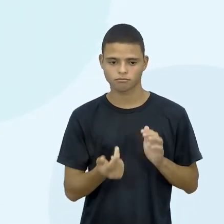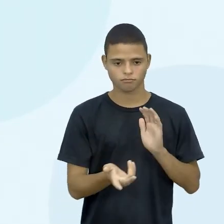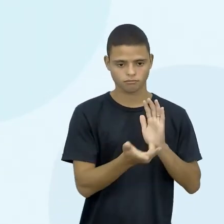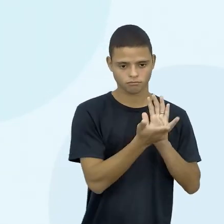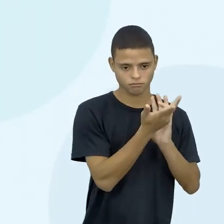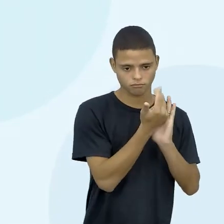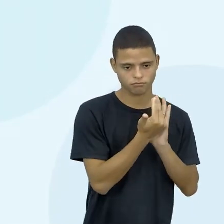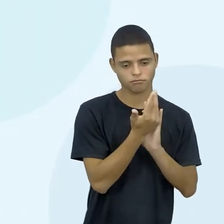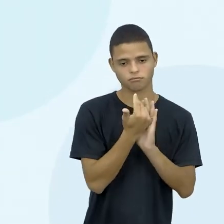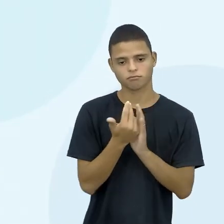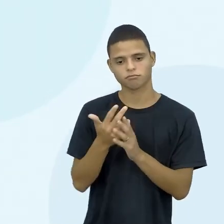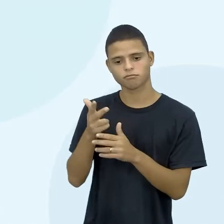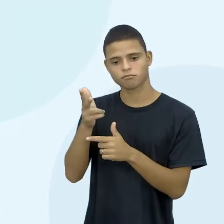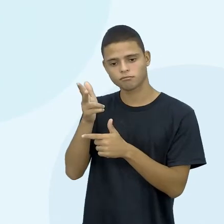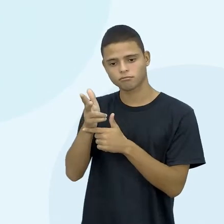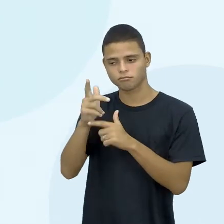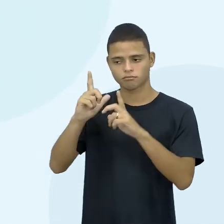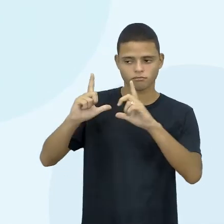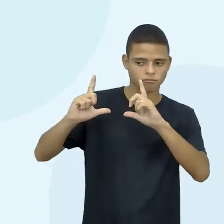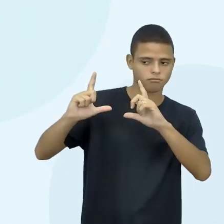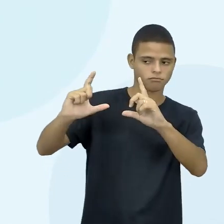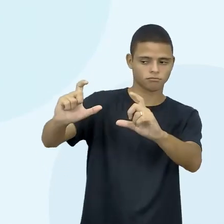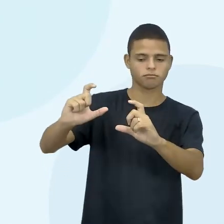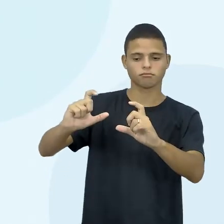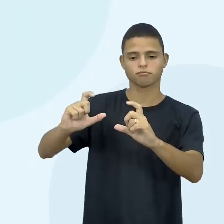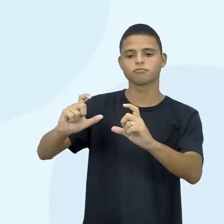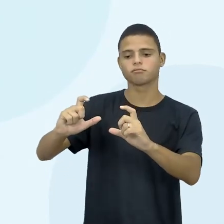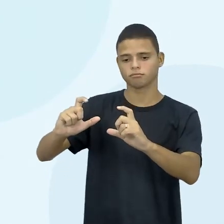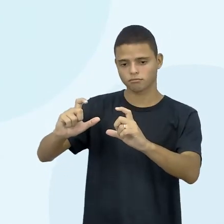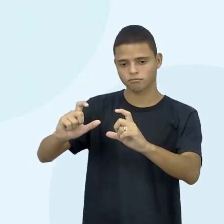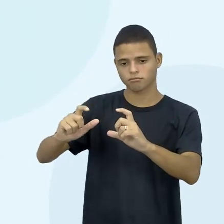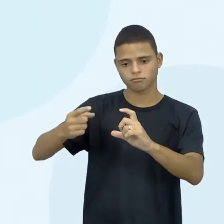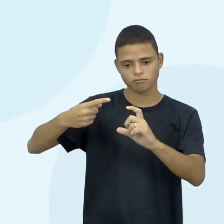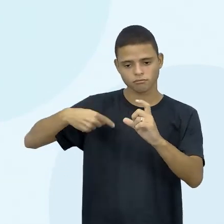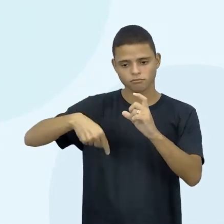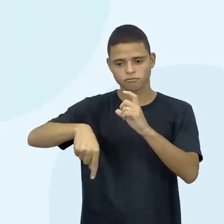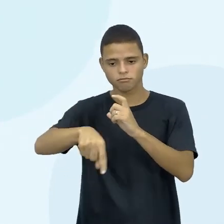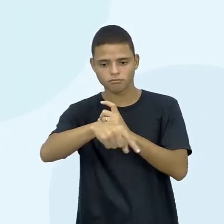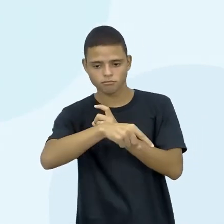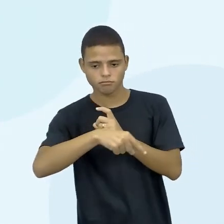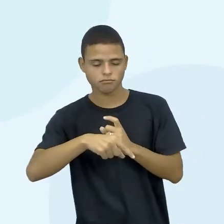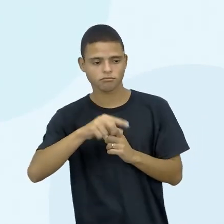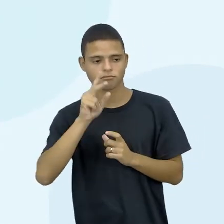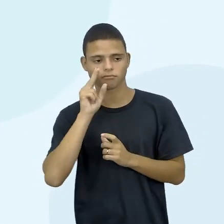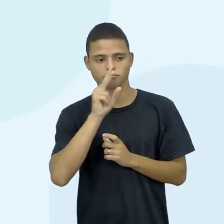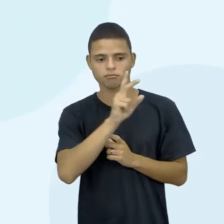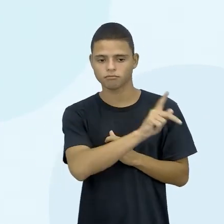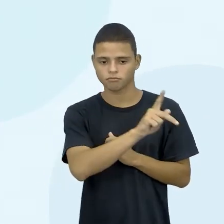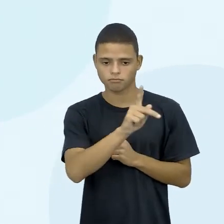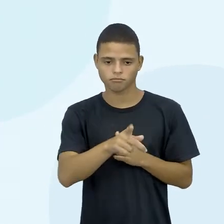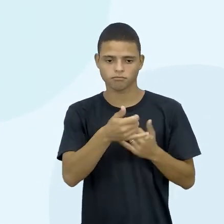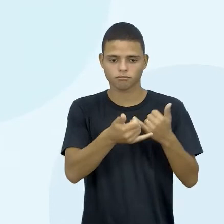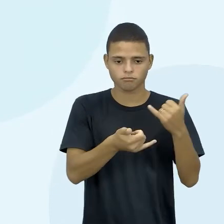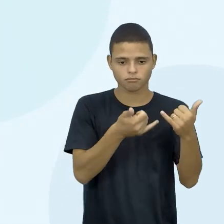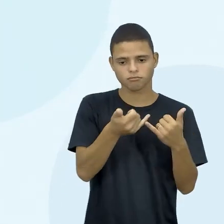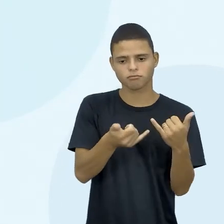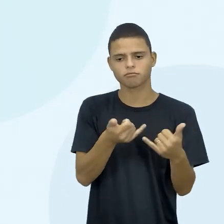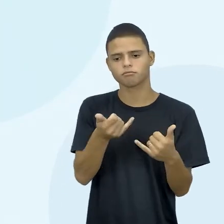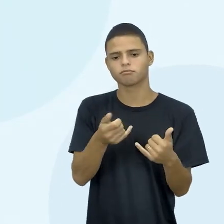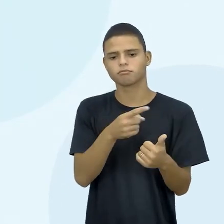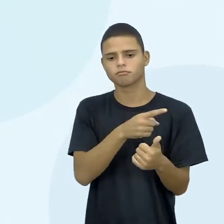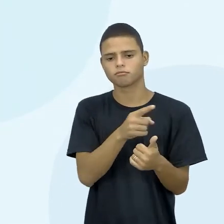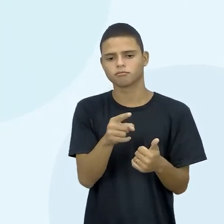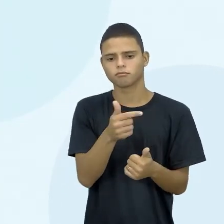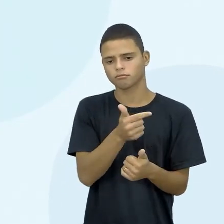foi gravada, que foi tirada no momento da gravação onde os professores jogavam. E nesse momento eles não tinham mais